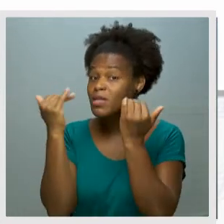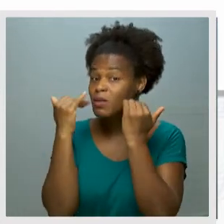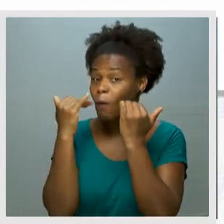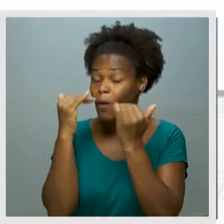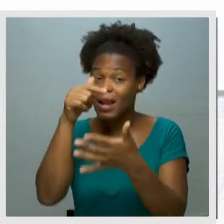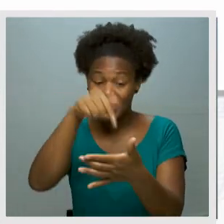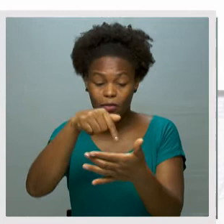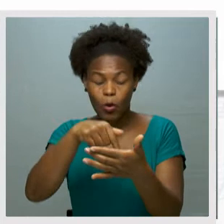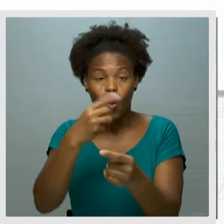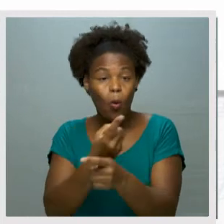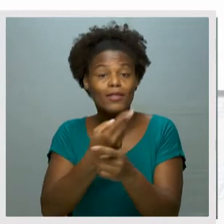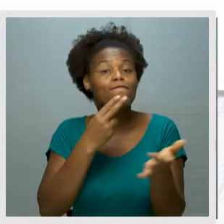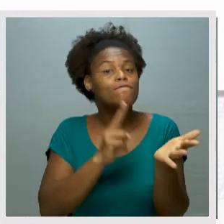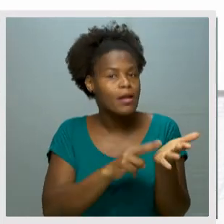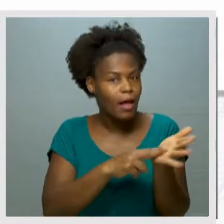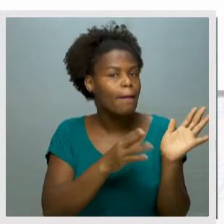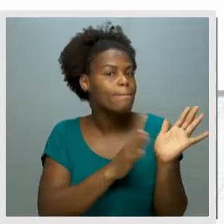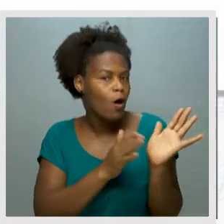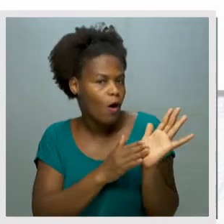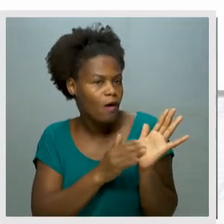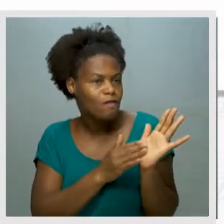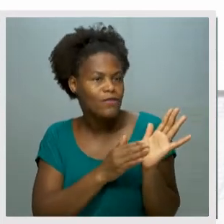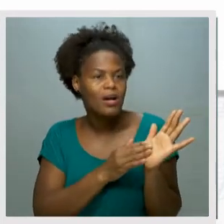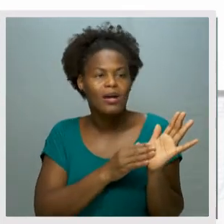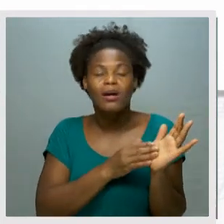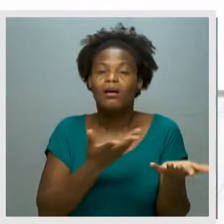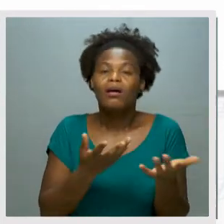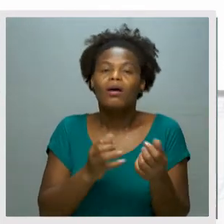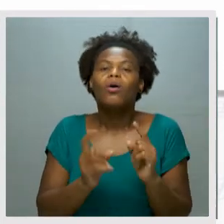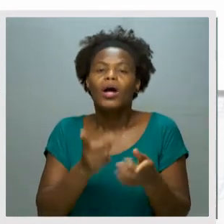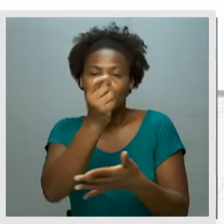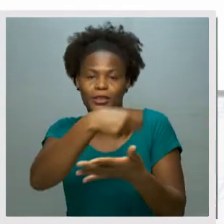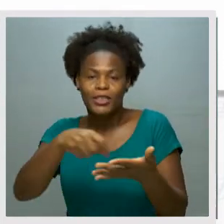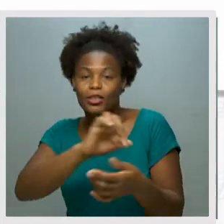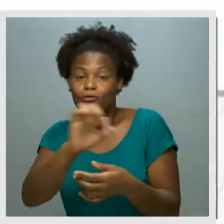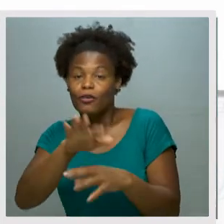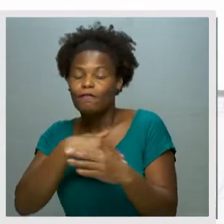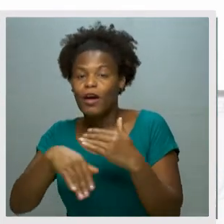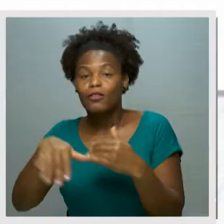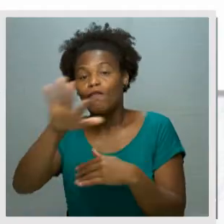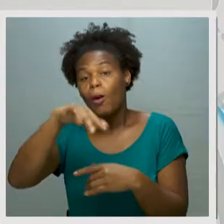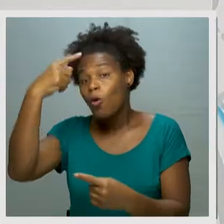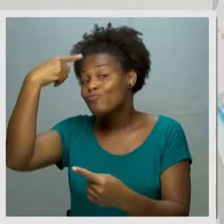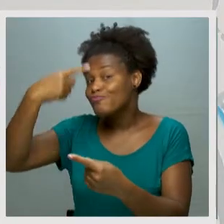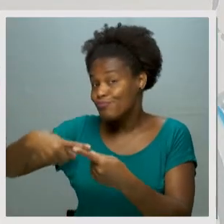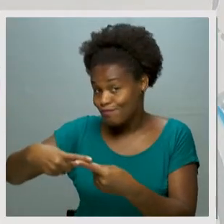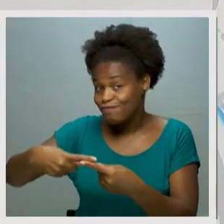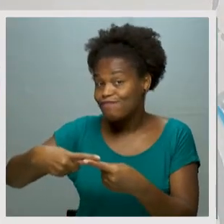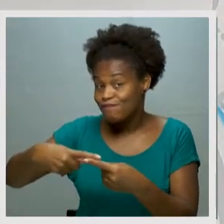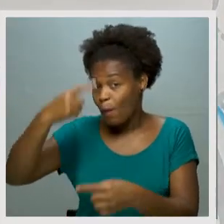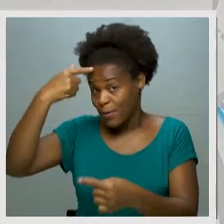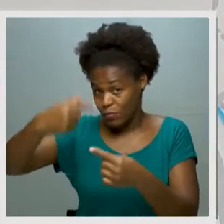utiliza factos para comprovar um ponto e a escrita é feita de forma objetiva. É